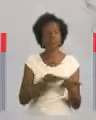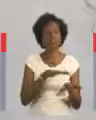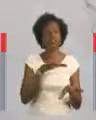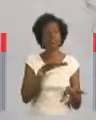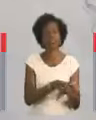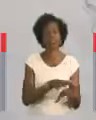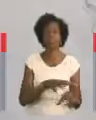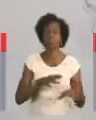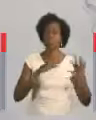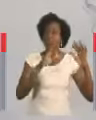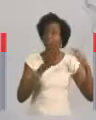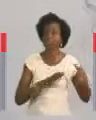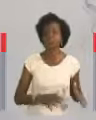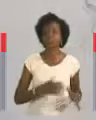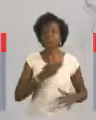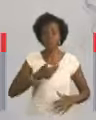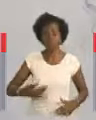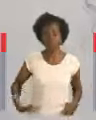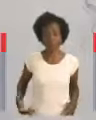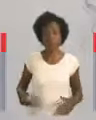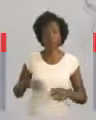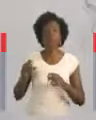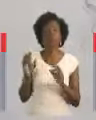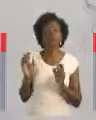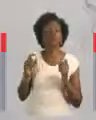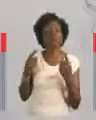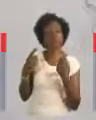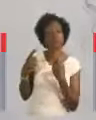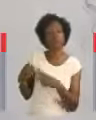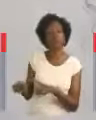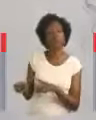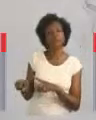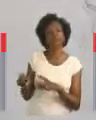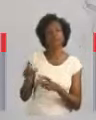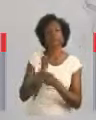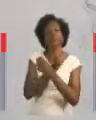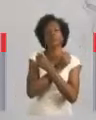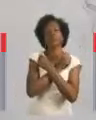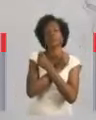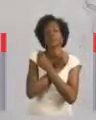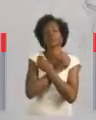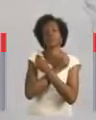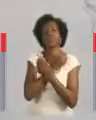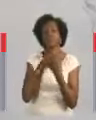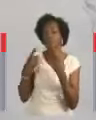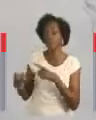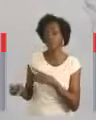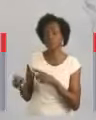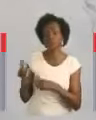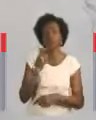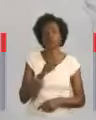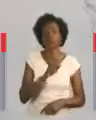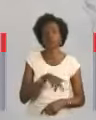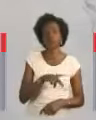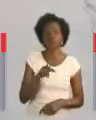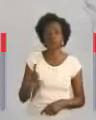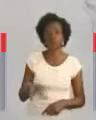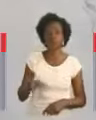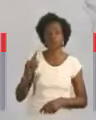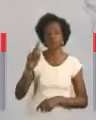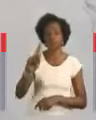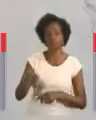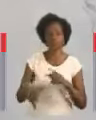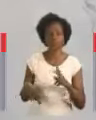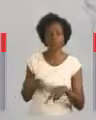e da degradação que o governo prática contra o magistério contra o Magistério Público contra os